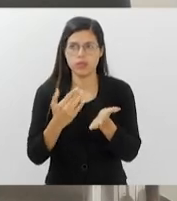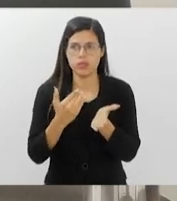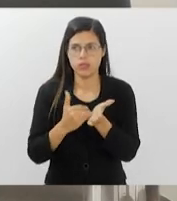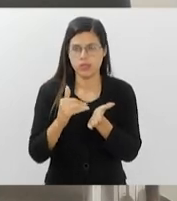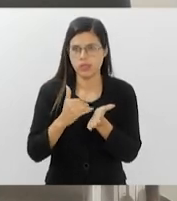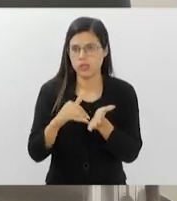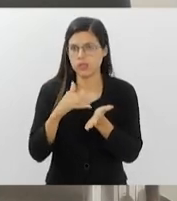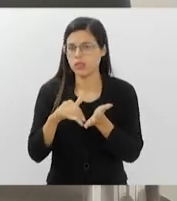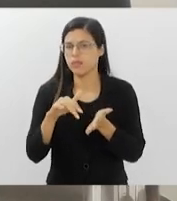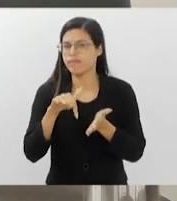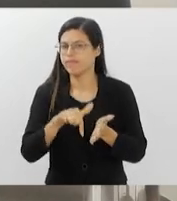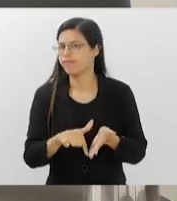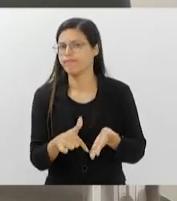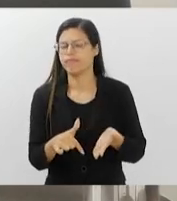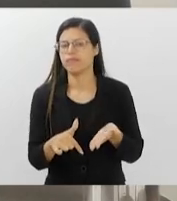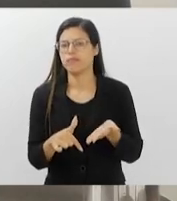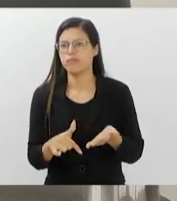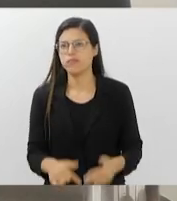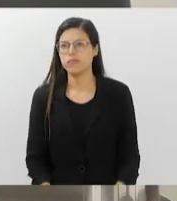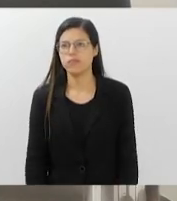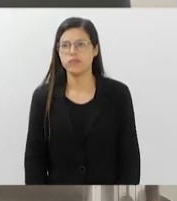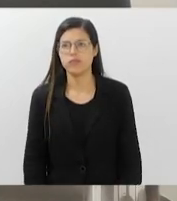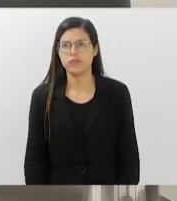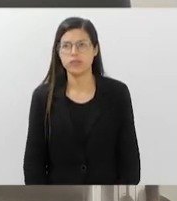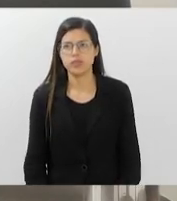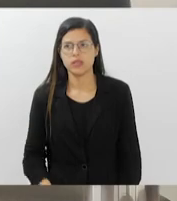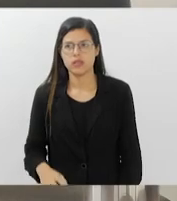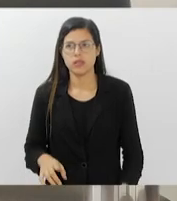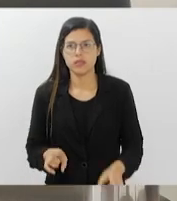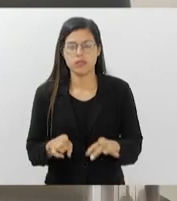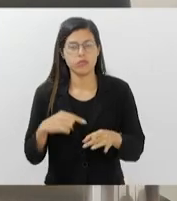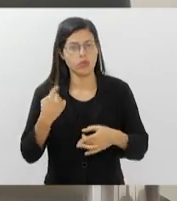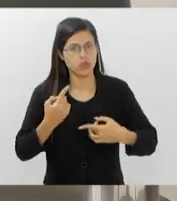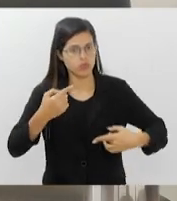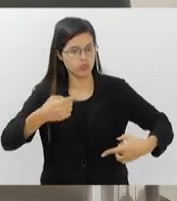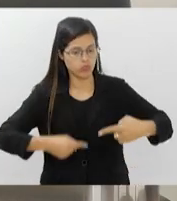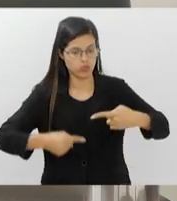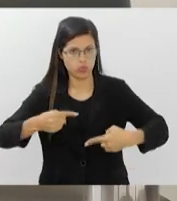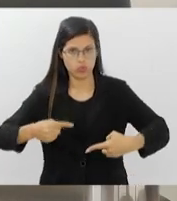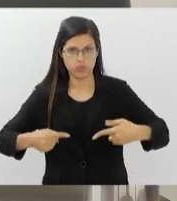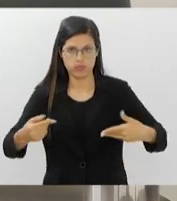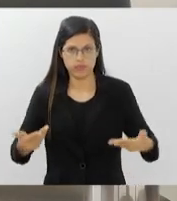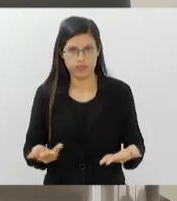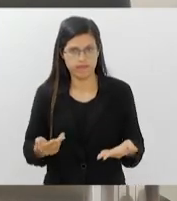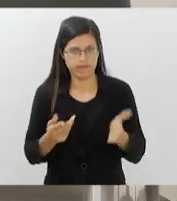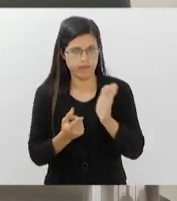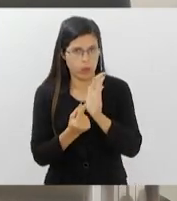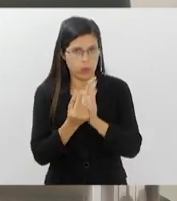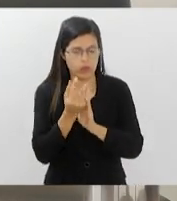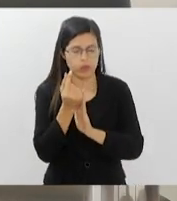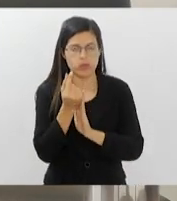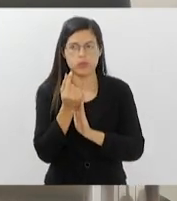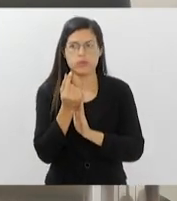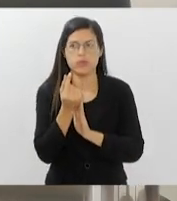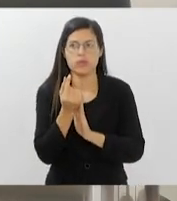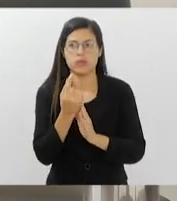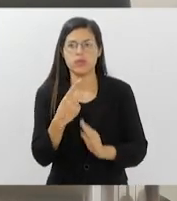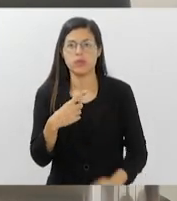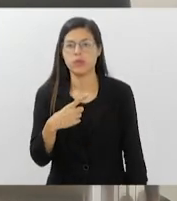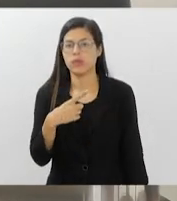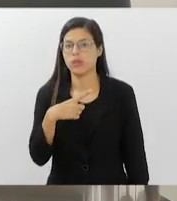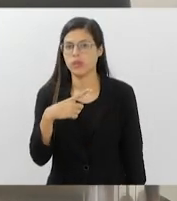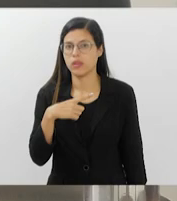reunião da mesma forma que estamos discutindo agora o orçamento temos uma temos